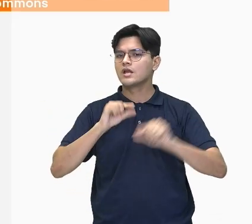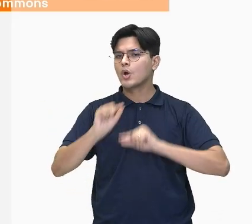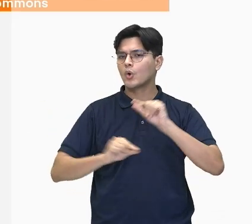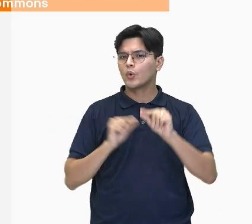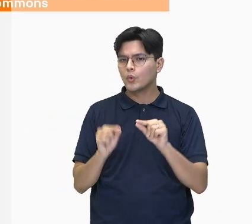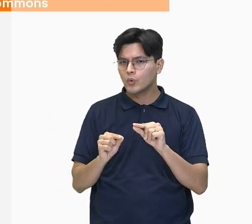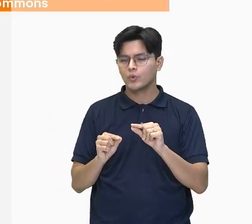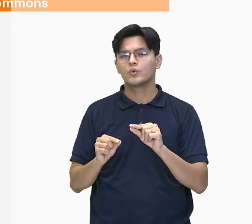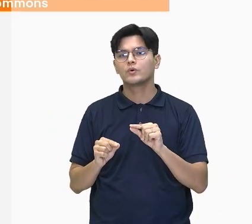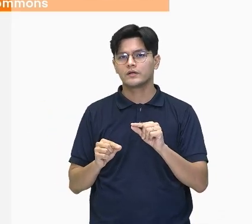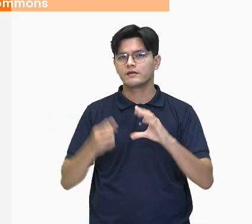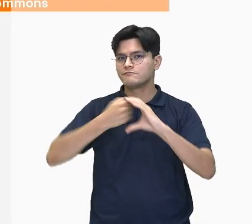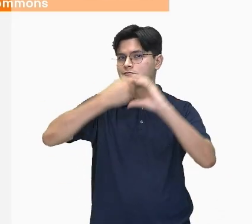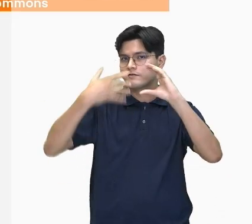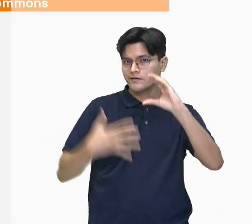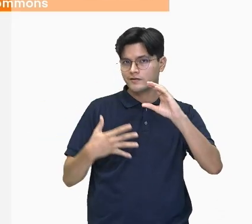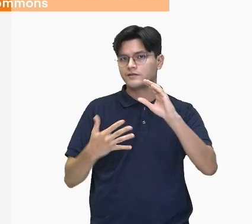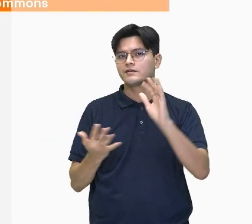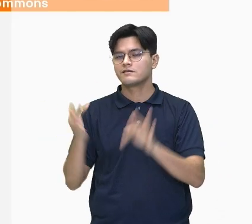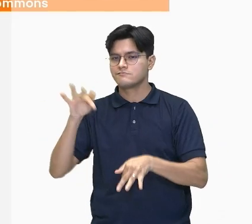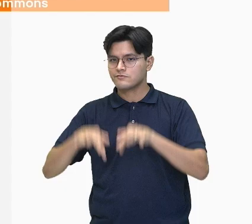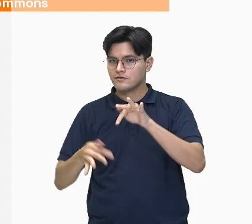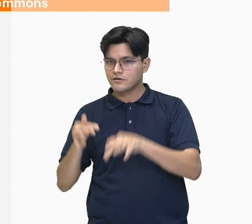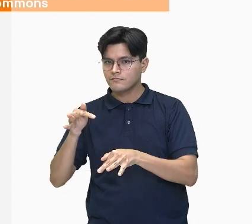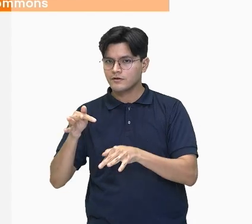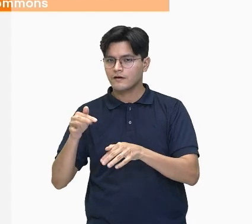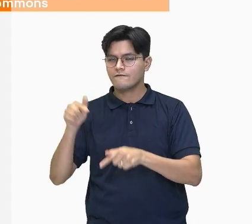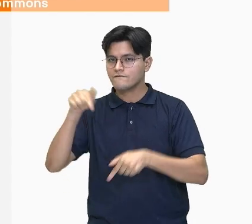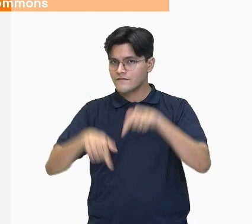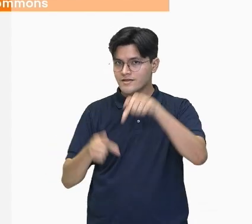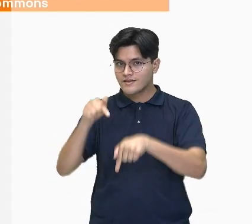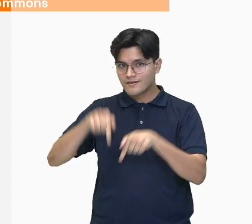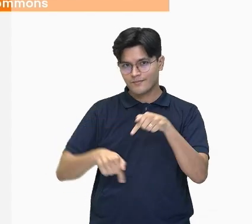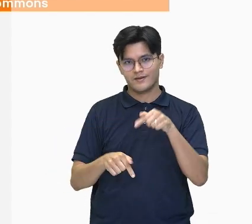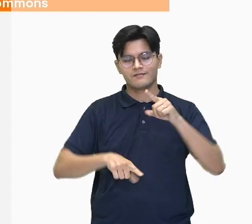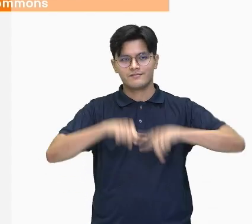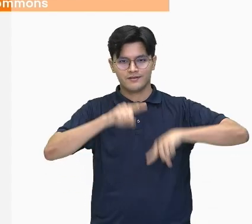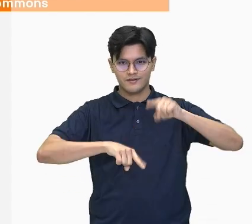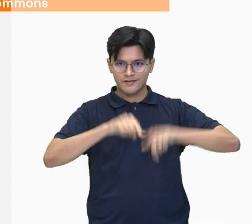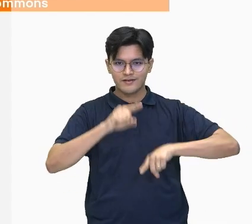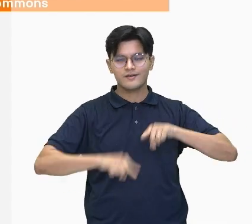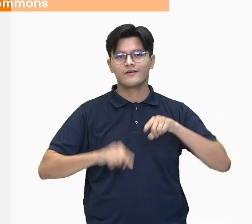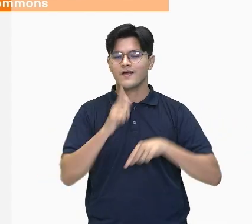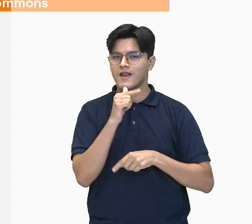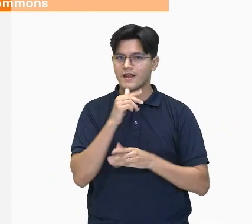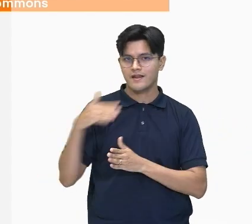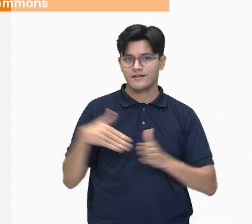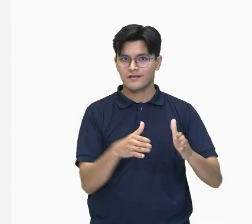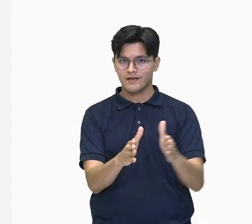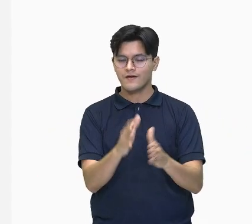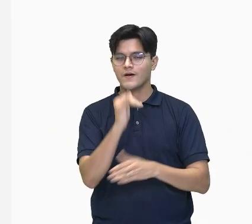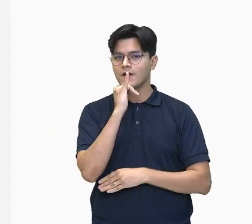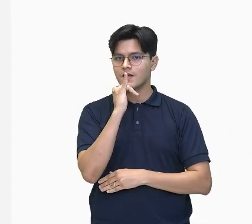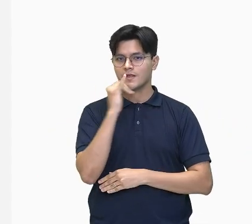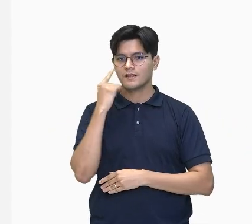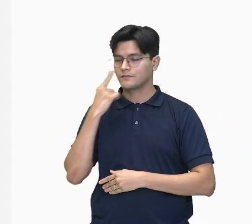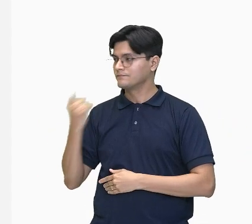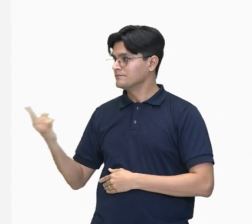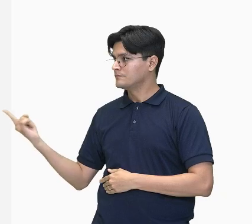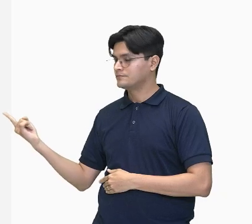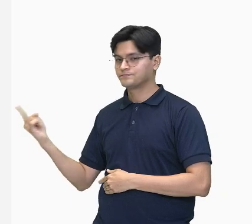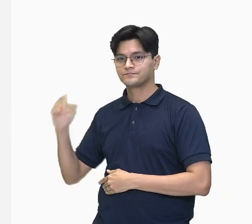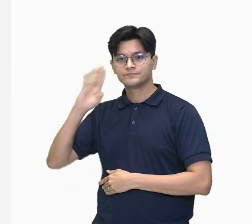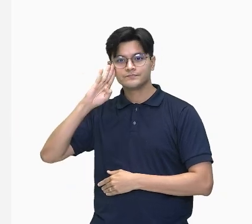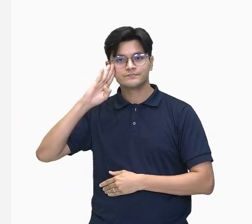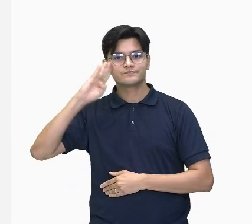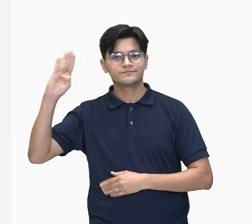propriedades físico-químicas desses rios. A gente observa no próximo quadro as principais